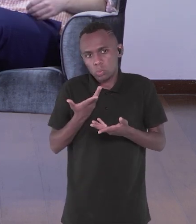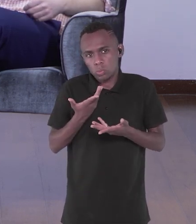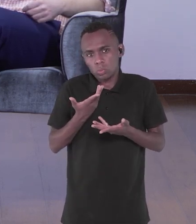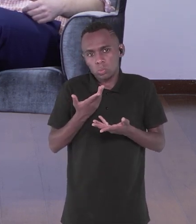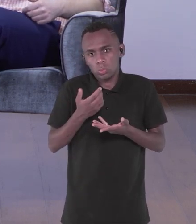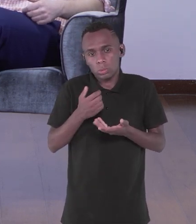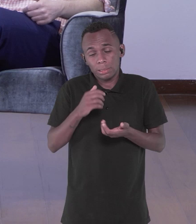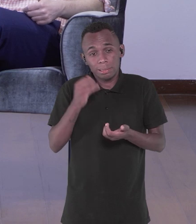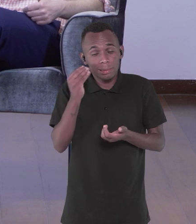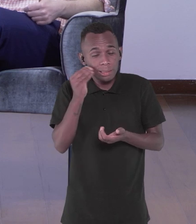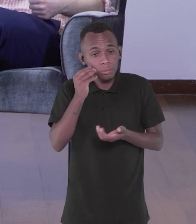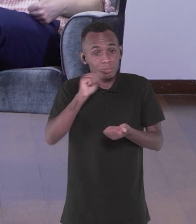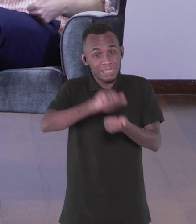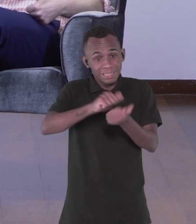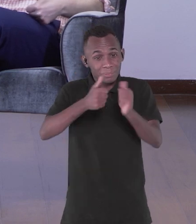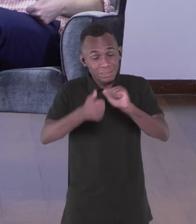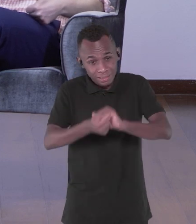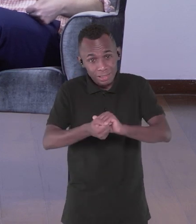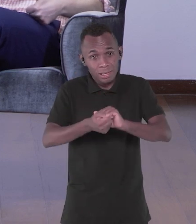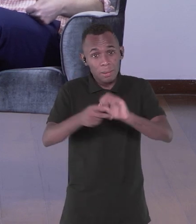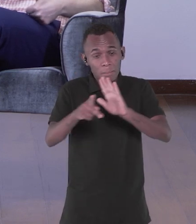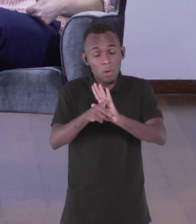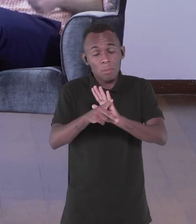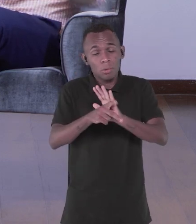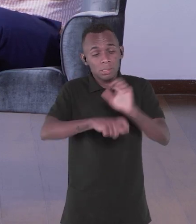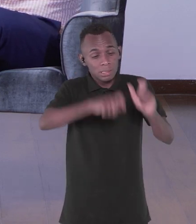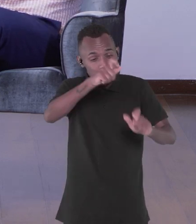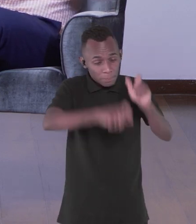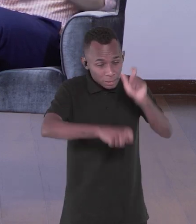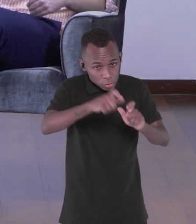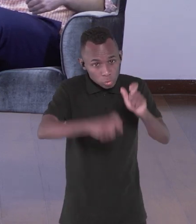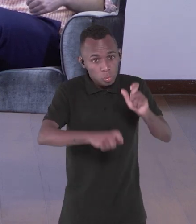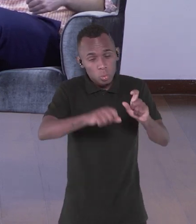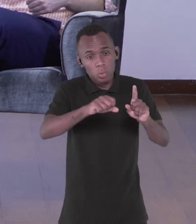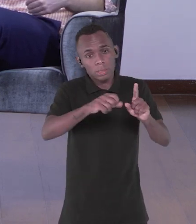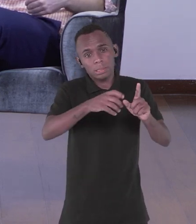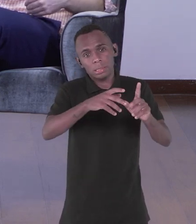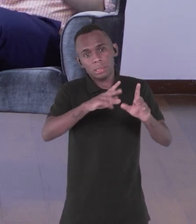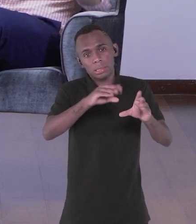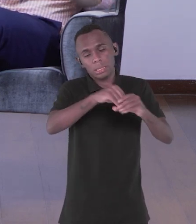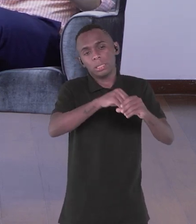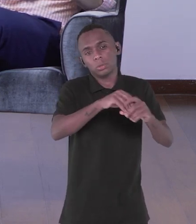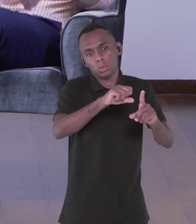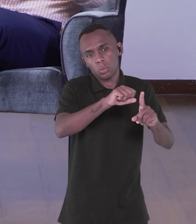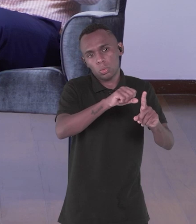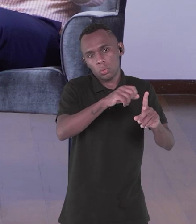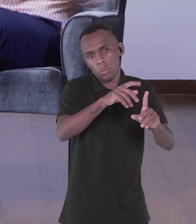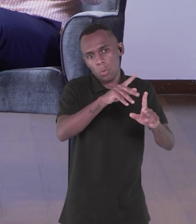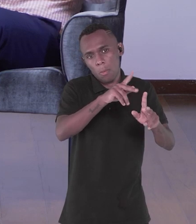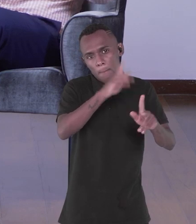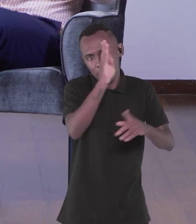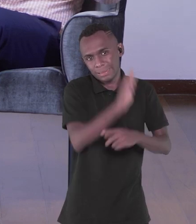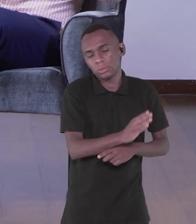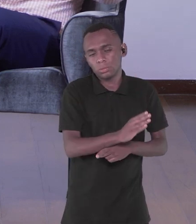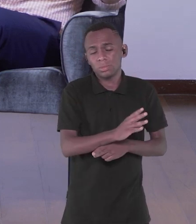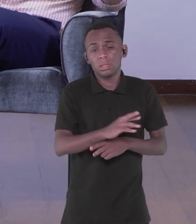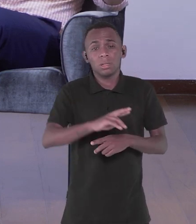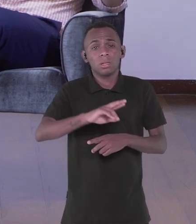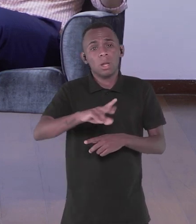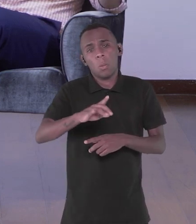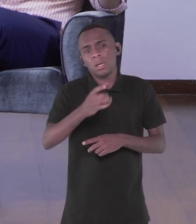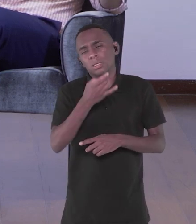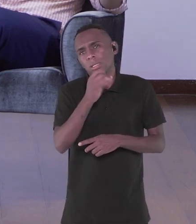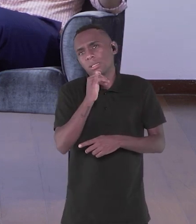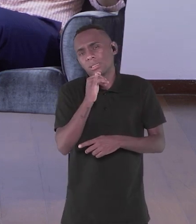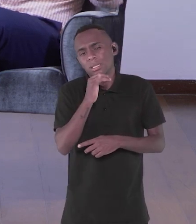traduzir isso de volta para o público brasileiro, de volta para que, numa democracia, a gente saiba não só o que é feito